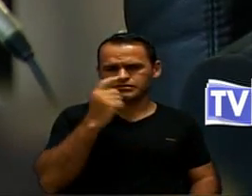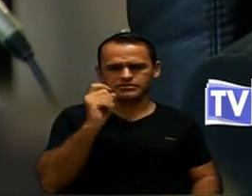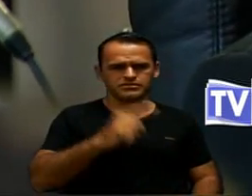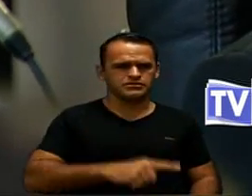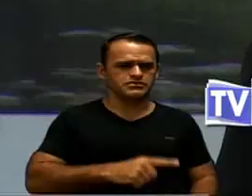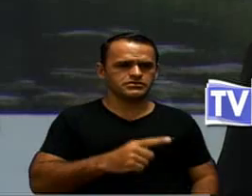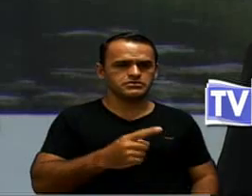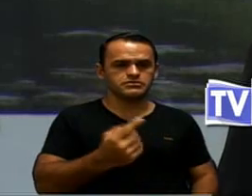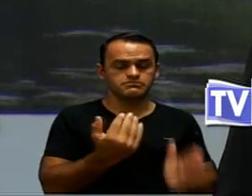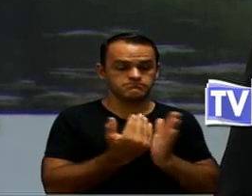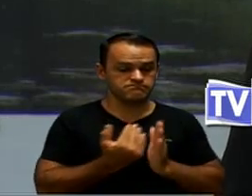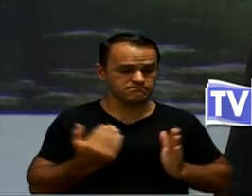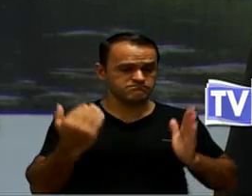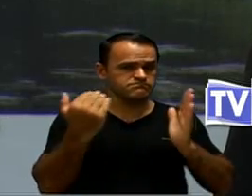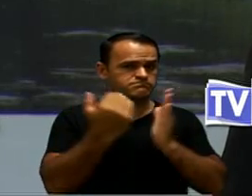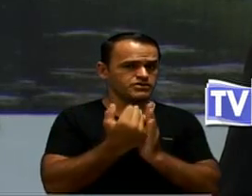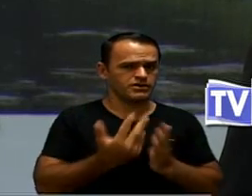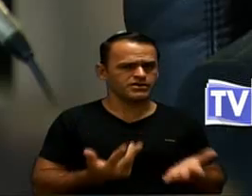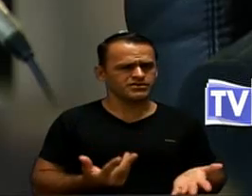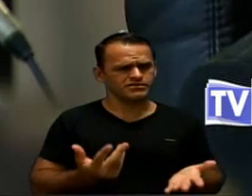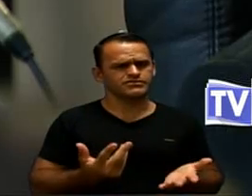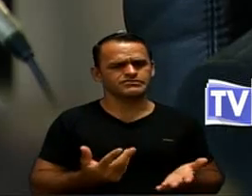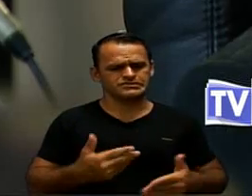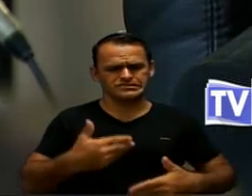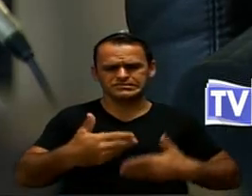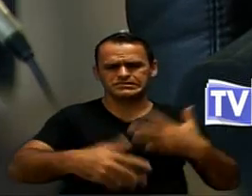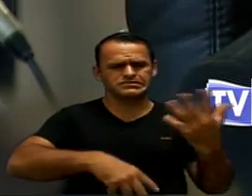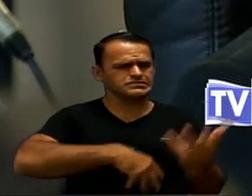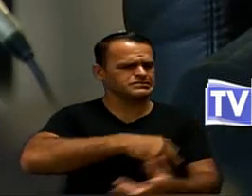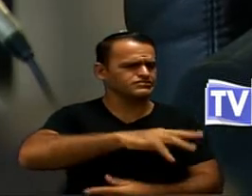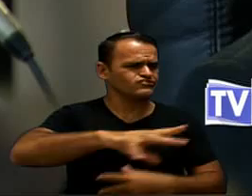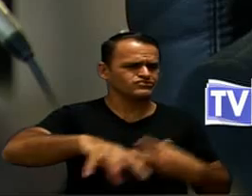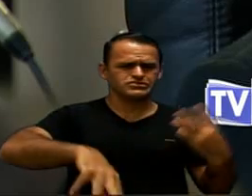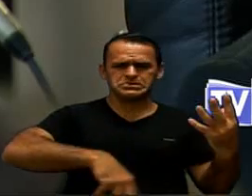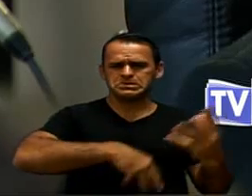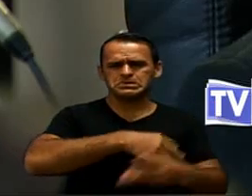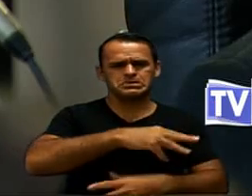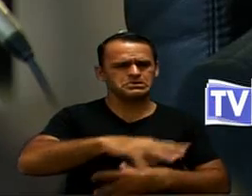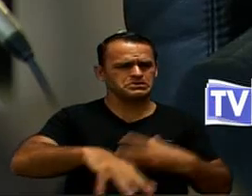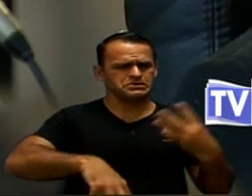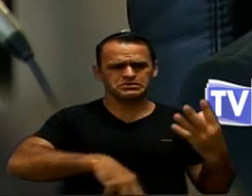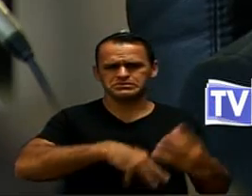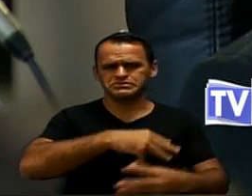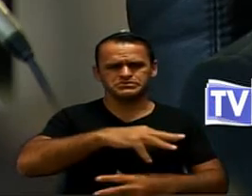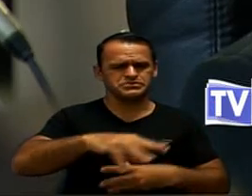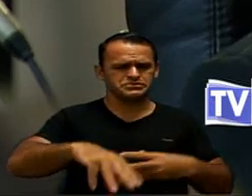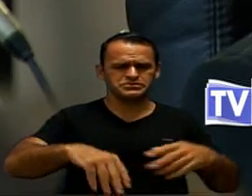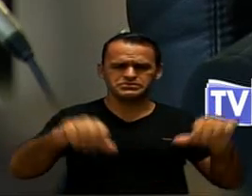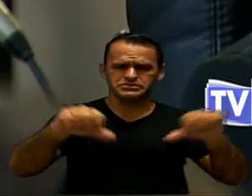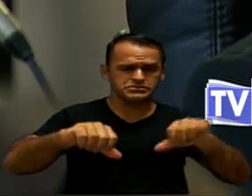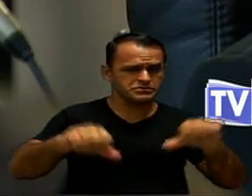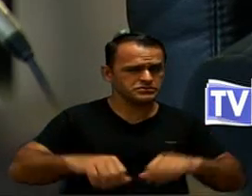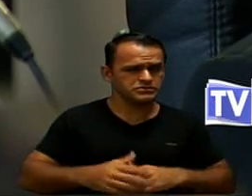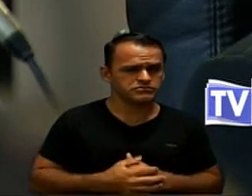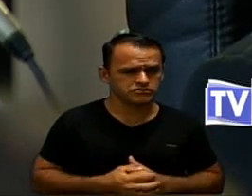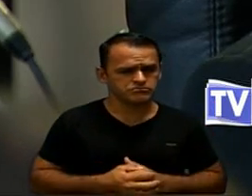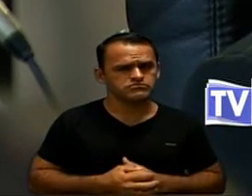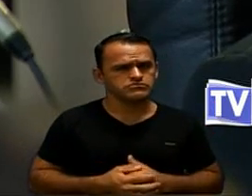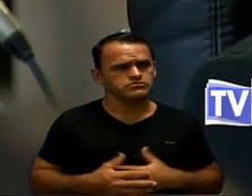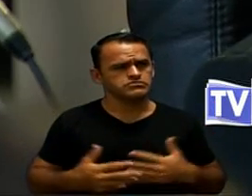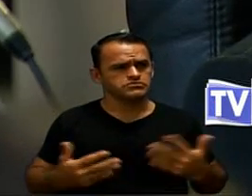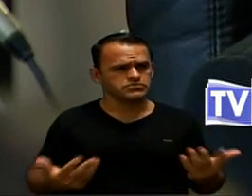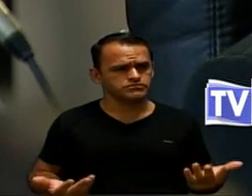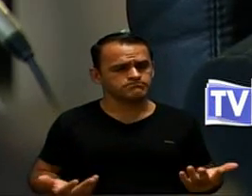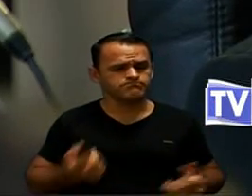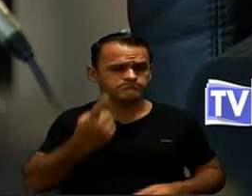também. Sim. Indústria. Então, ia realmente desestabilizar tudo, seria um tiro no pé, realmente. Eu não duvido que nós possamos